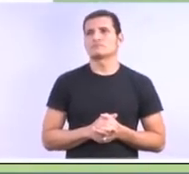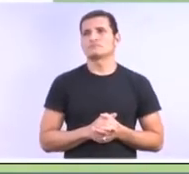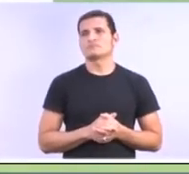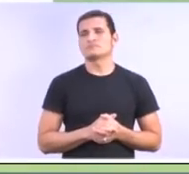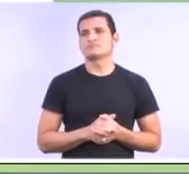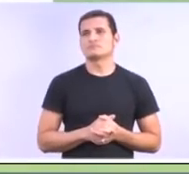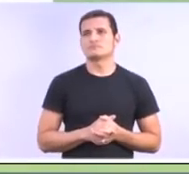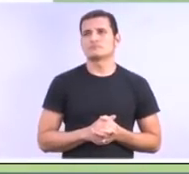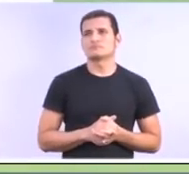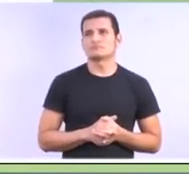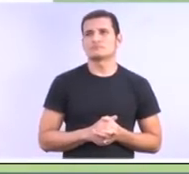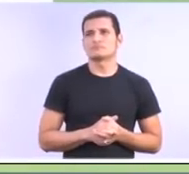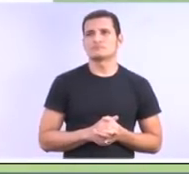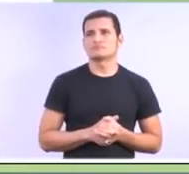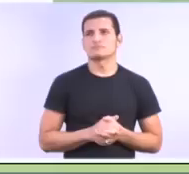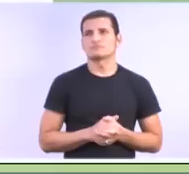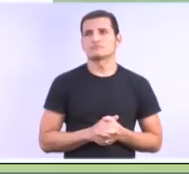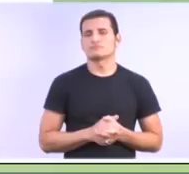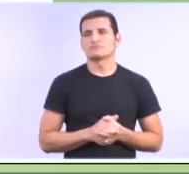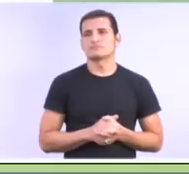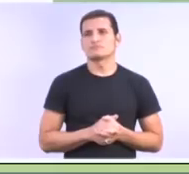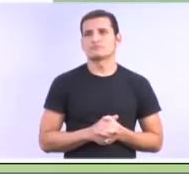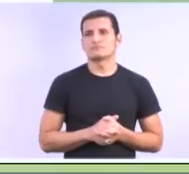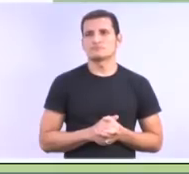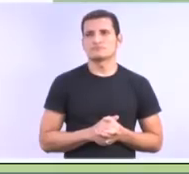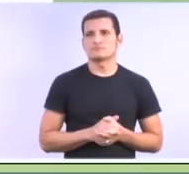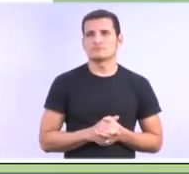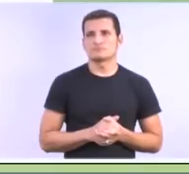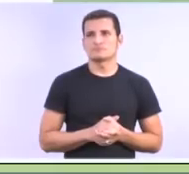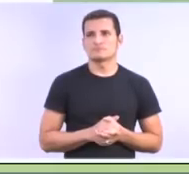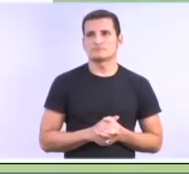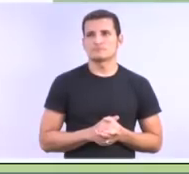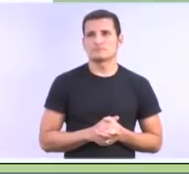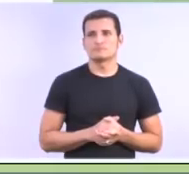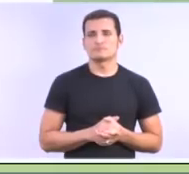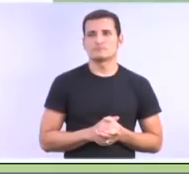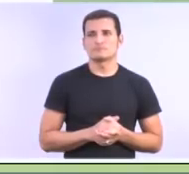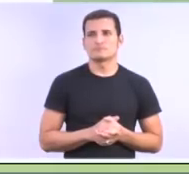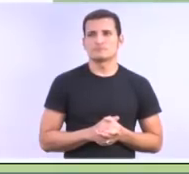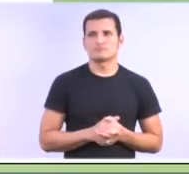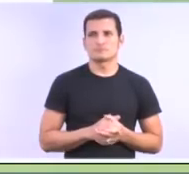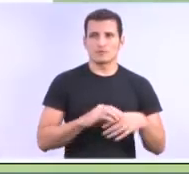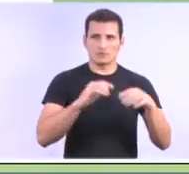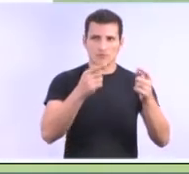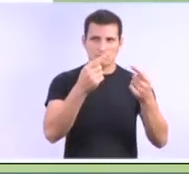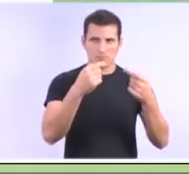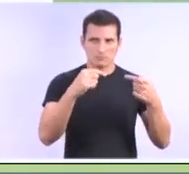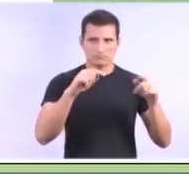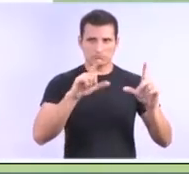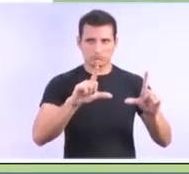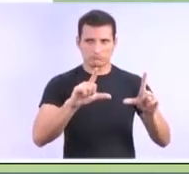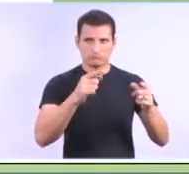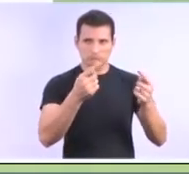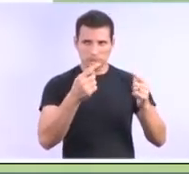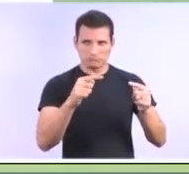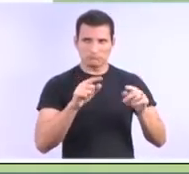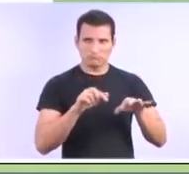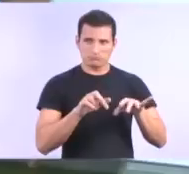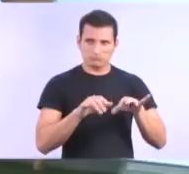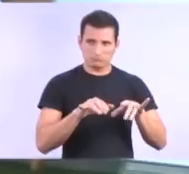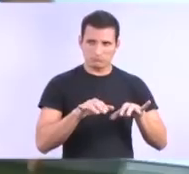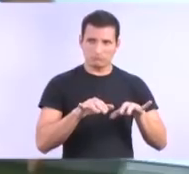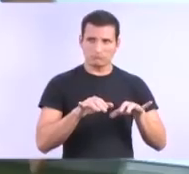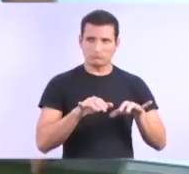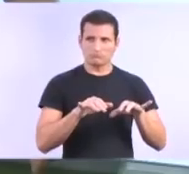próximo digitação do teclado. Na hora que o usuário digitar o teclado, esse entrada.next, ele vai